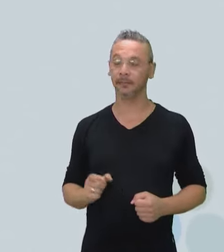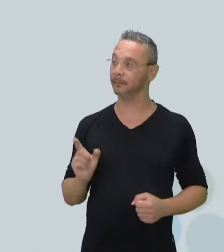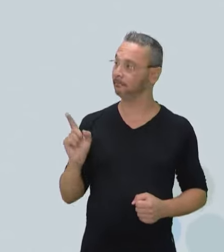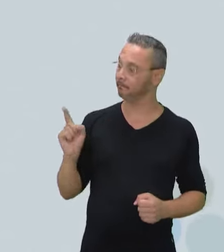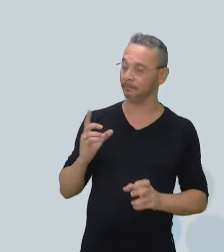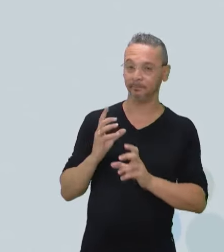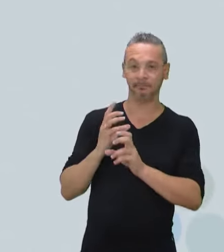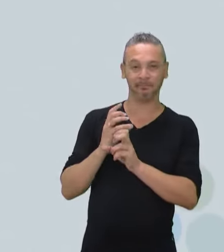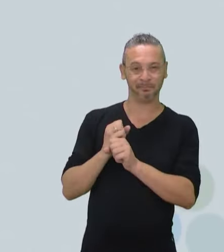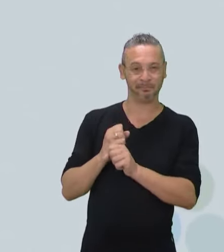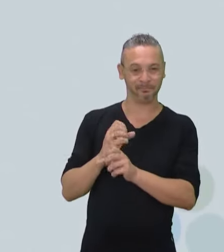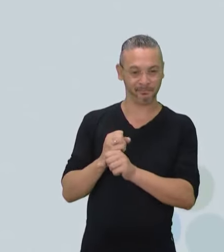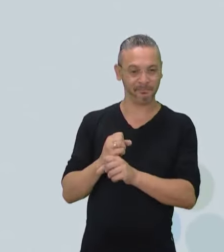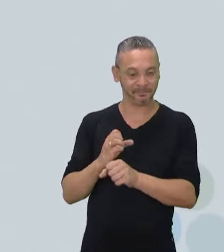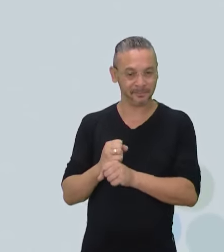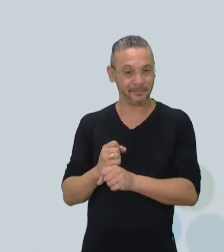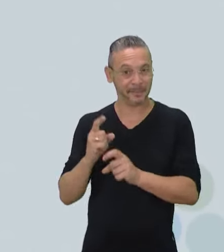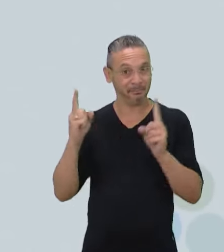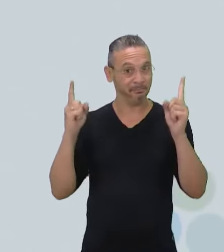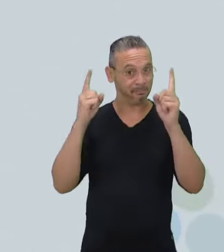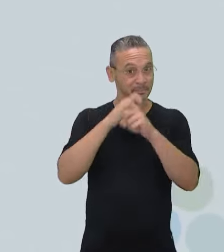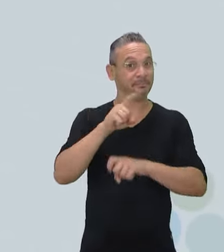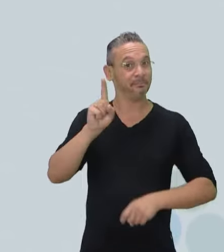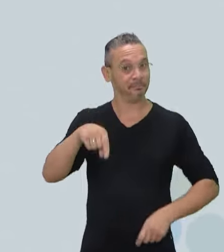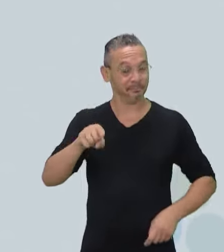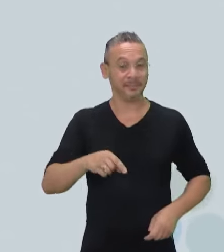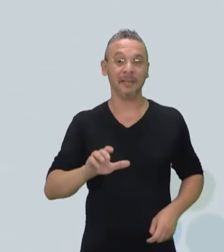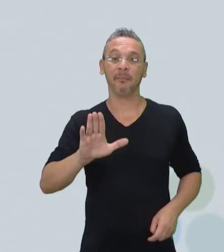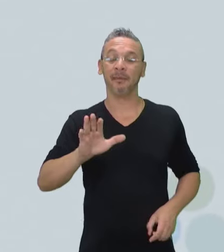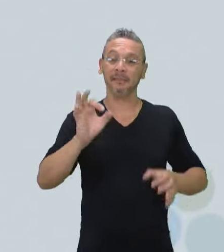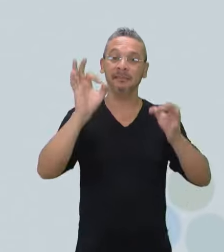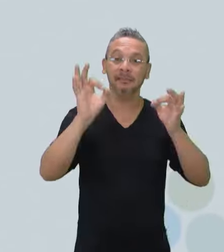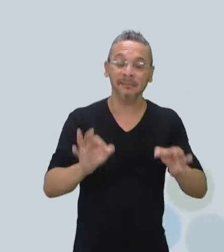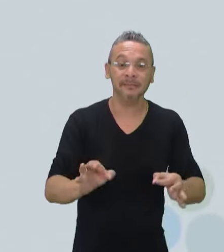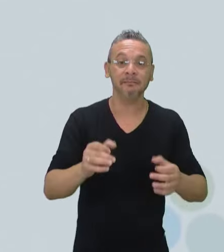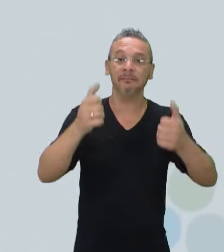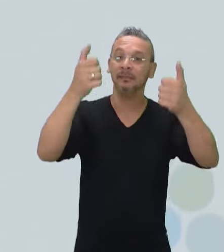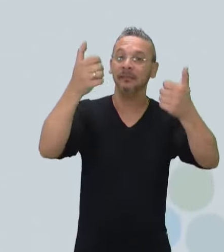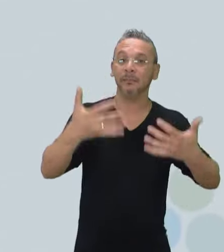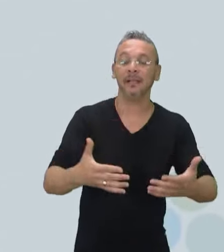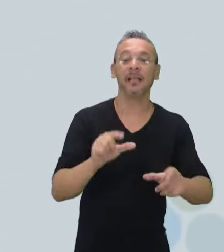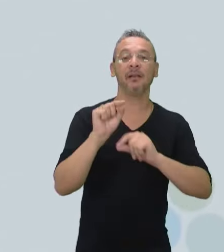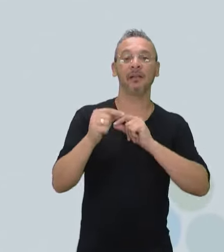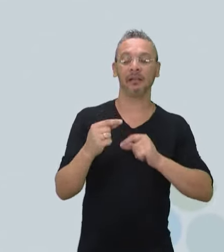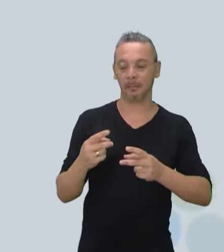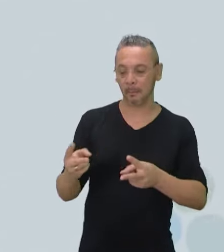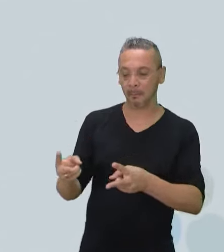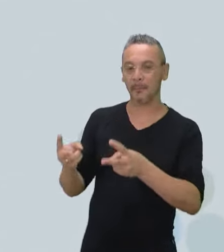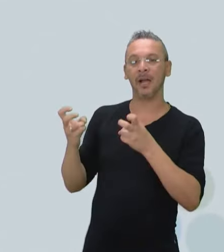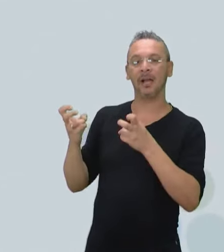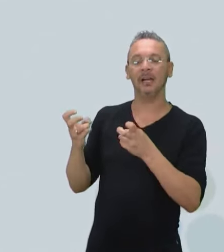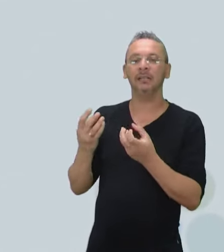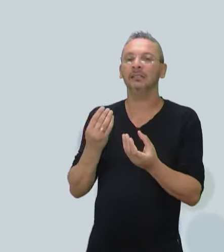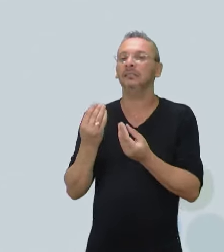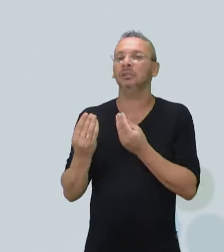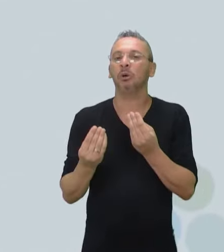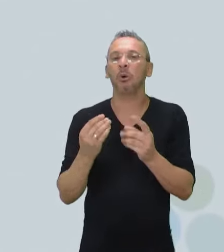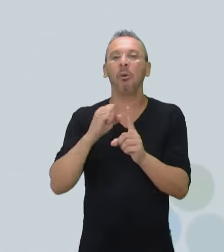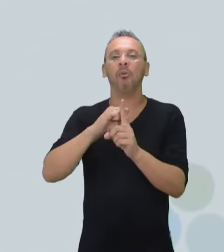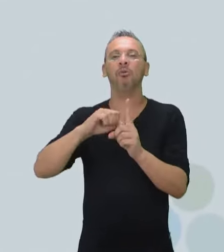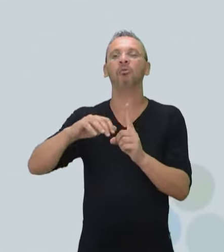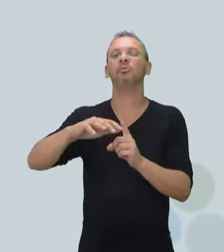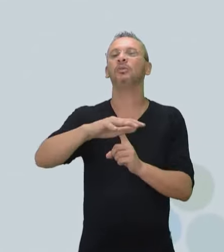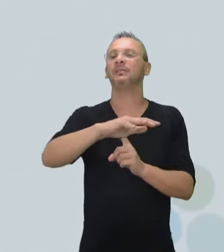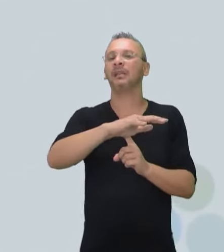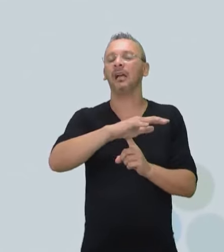um cálculo assim difícil, mas que justamente ele serve para ver dentro de uma